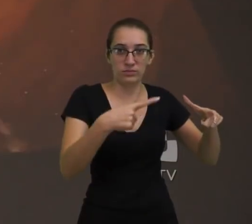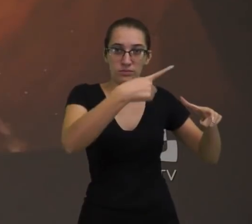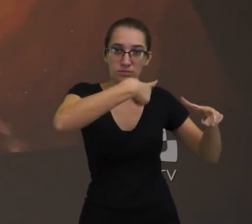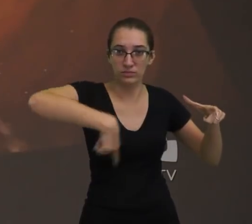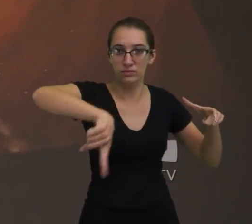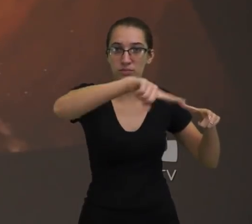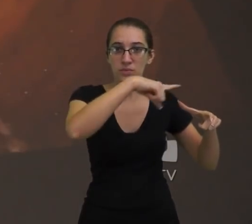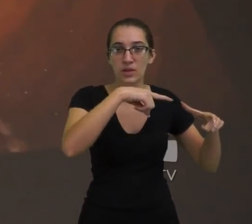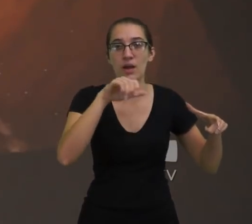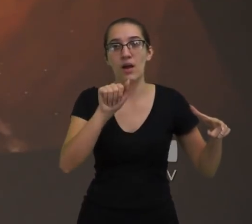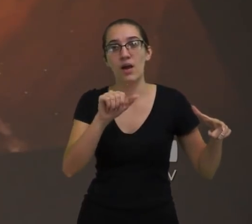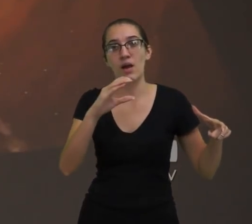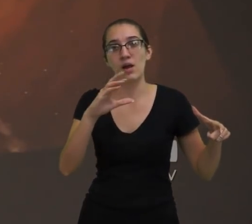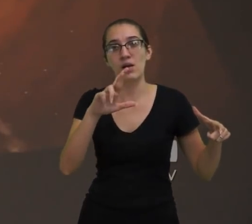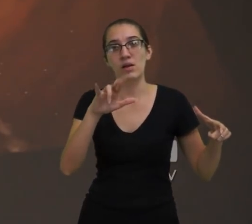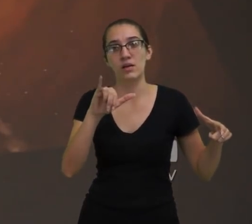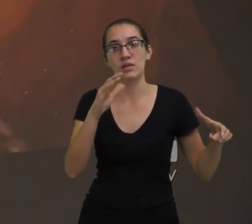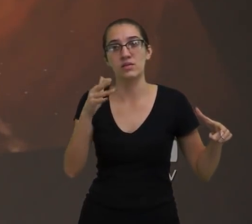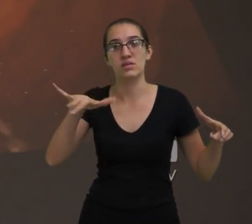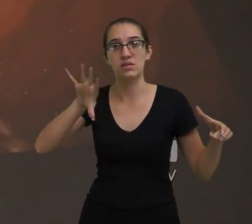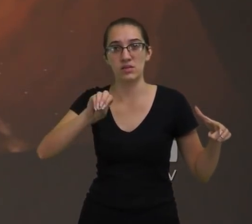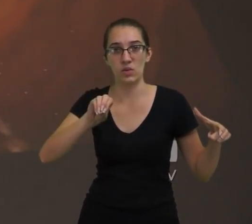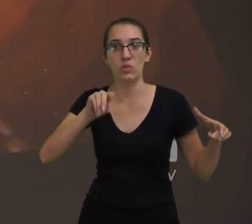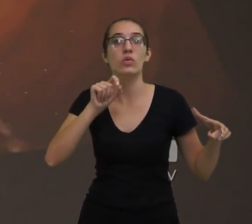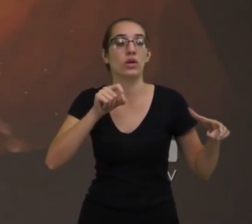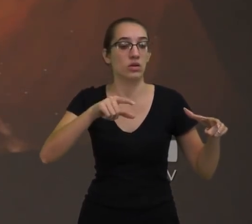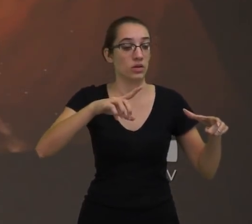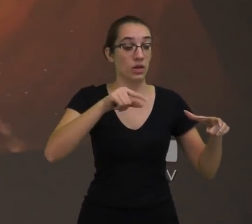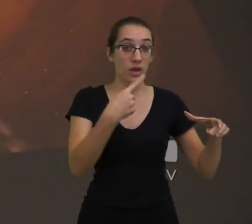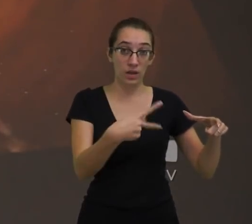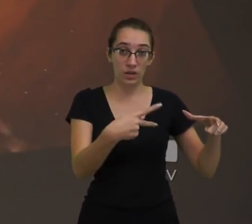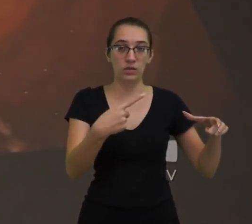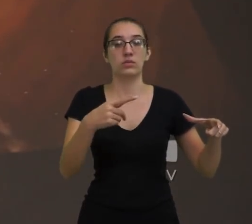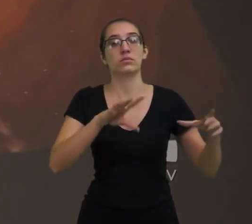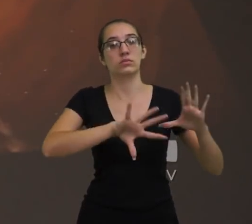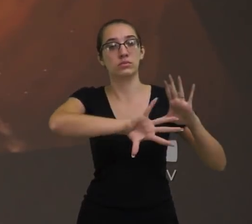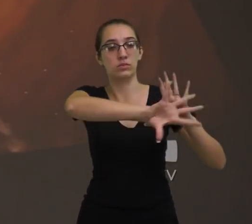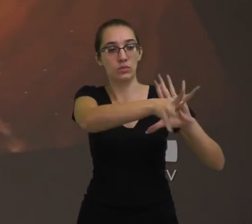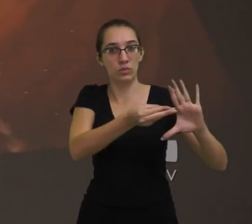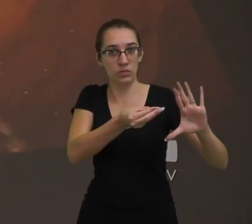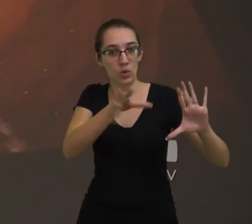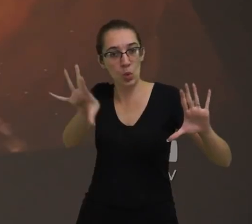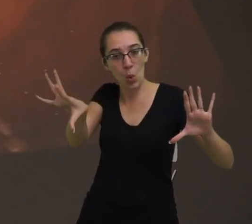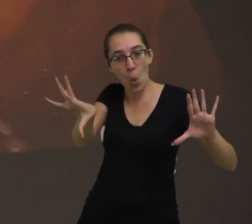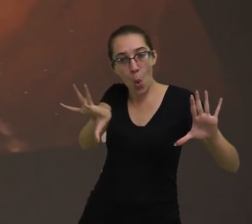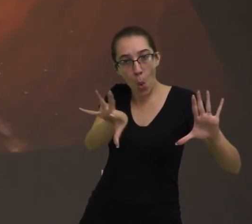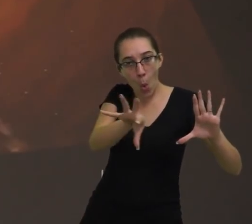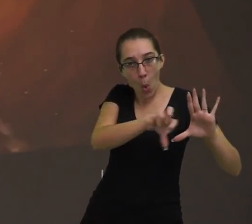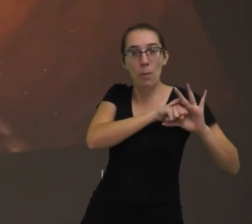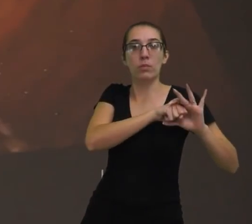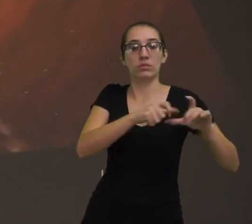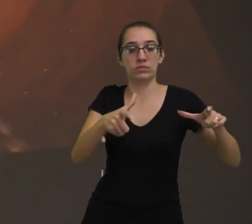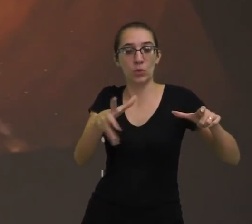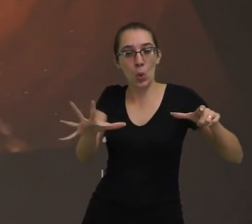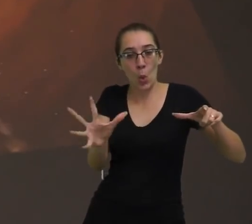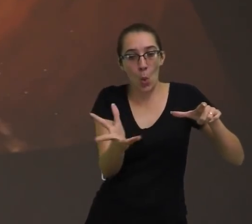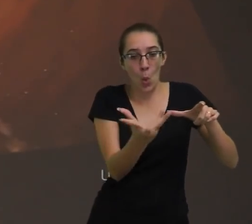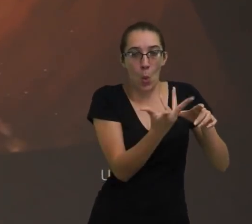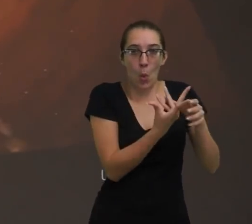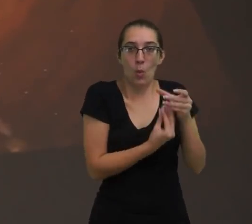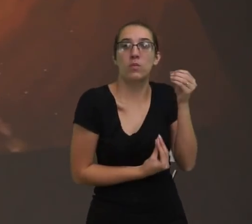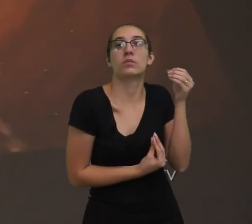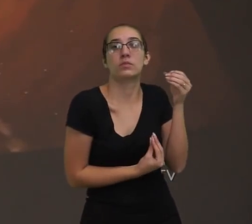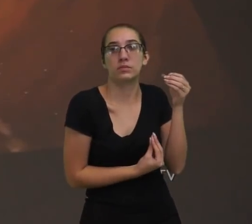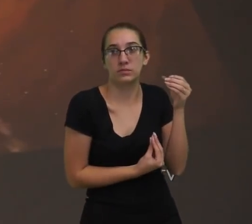negro engolir esse material, então é um disco que está sendo engolido pelo buraco negro. Tá? É isso que o nome significa. Então, a Via Láctea ela não é uma